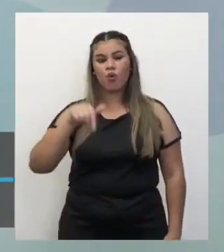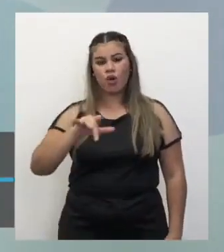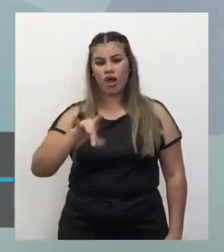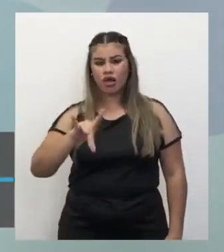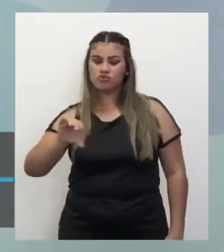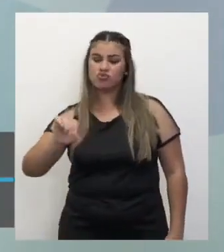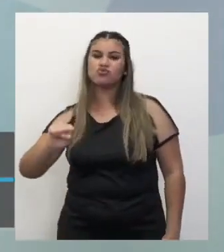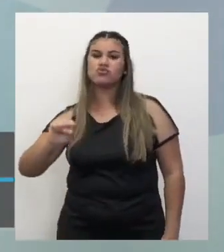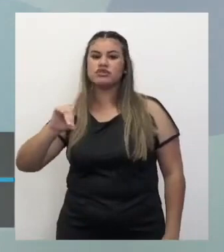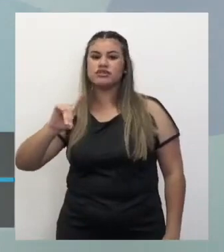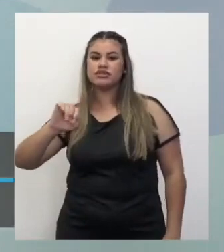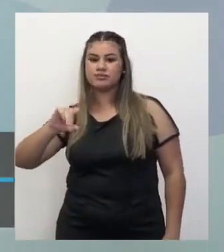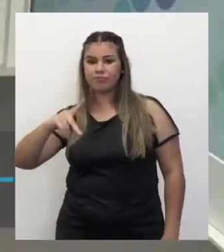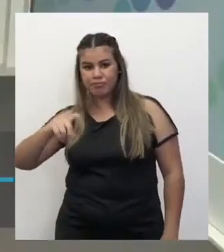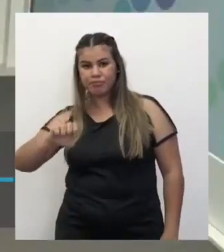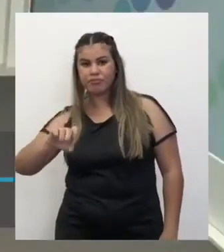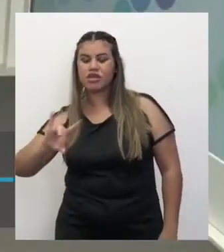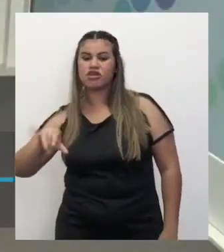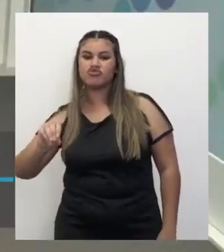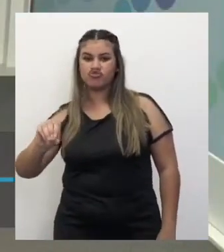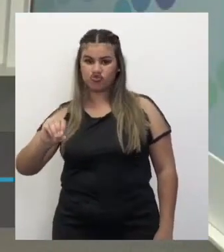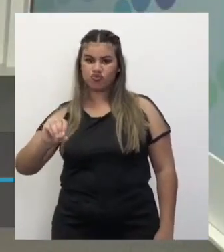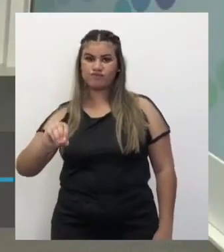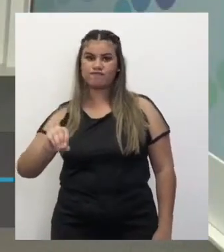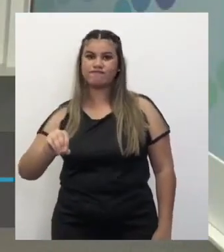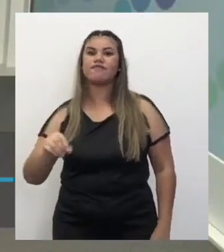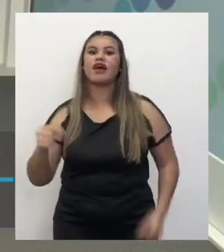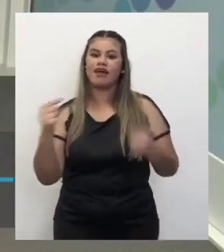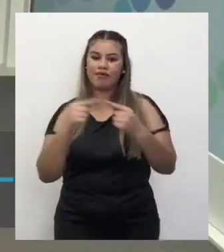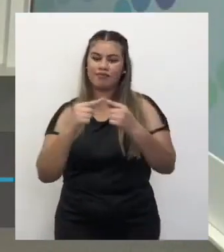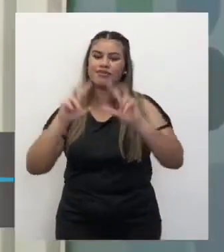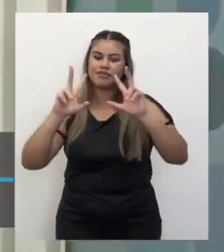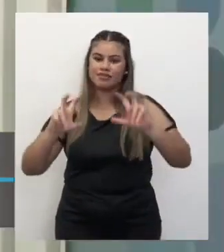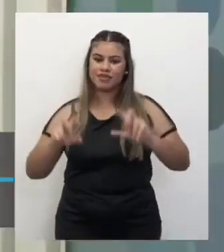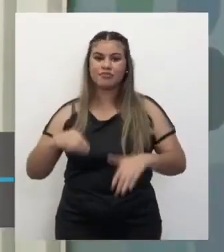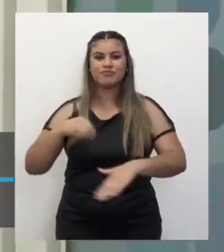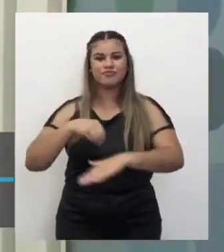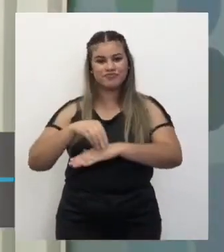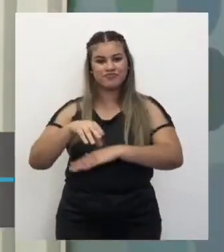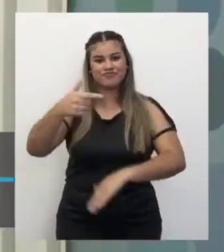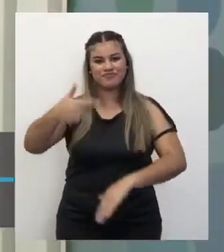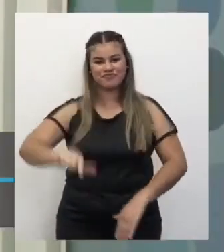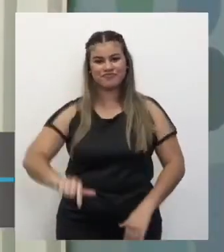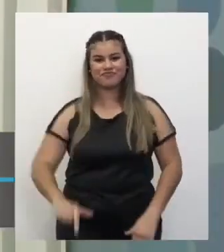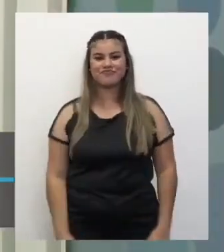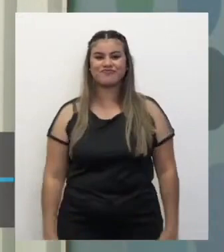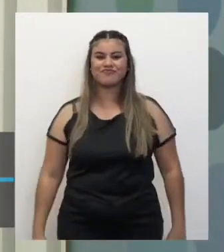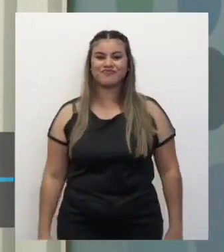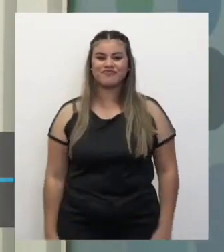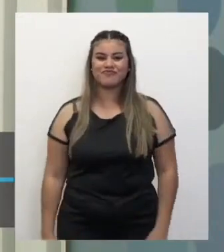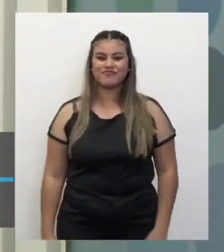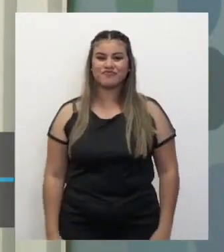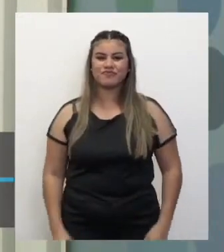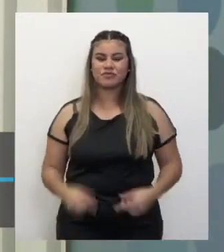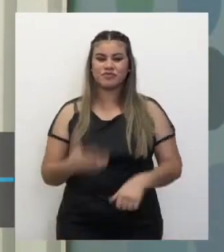a gente para falar mais livros. E o Quarto de Despejo tem muito a ver com essa aula também, então, mais uma indicação. Quarto de Despejo, o ensaio sobre a